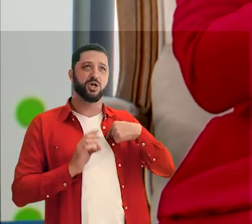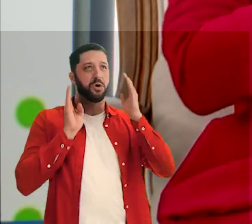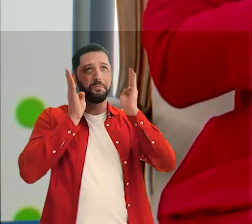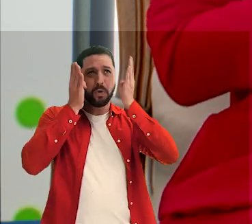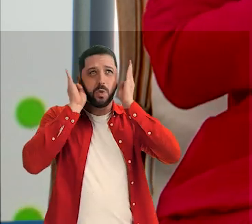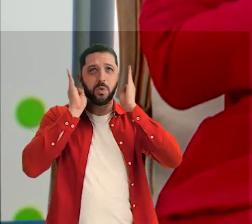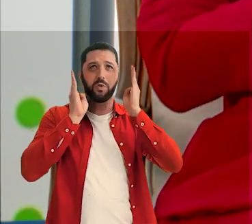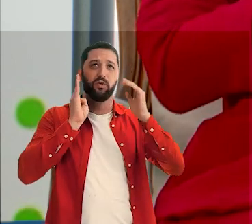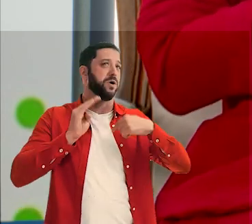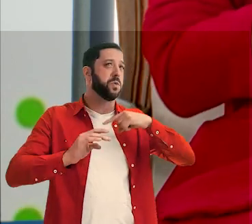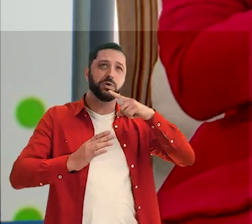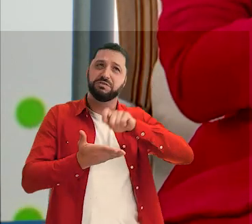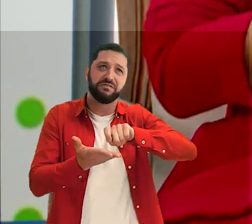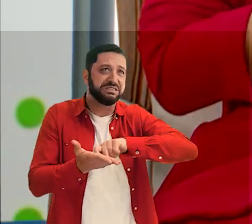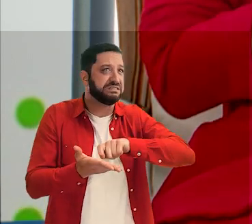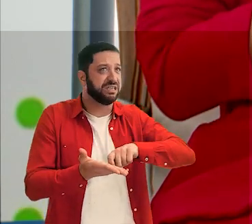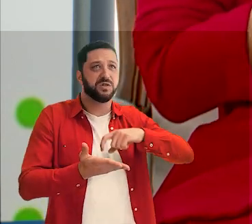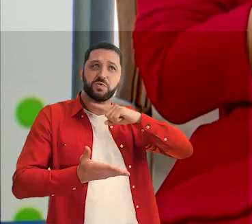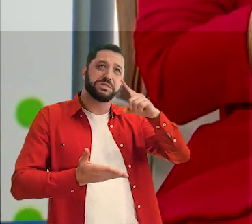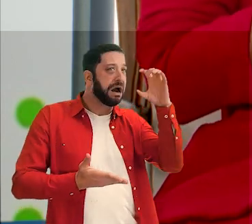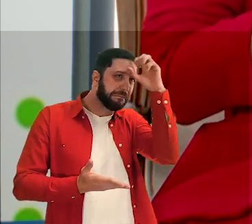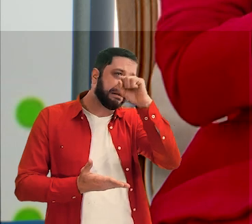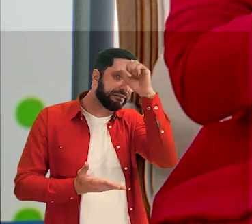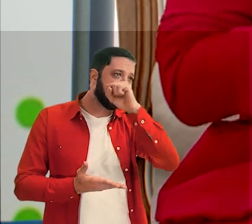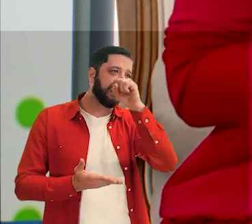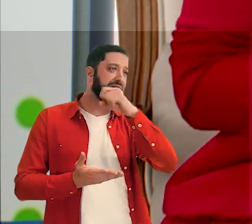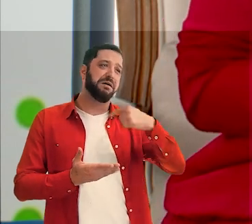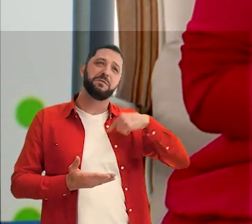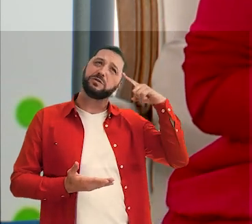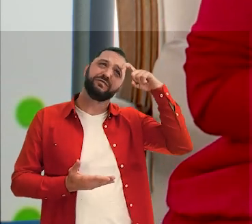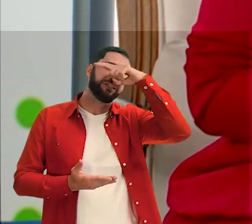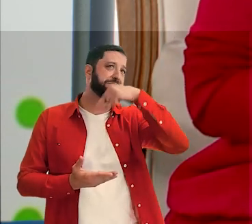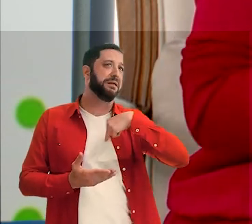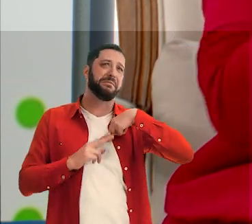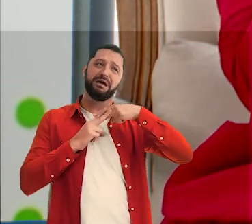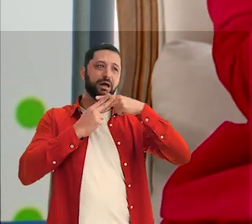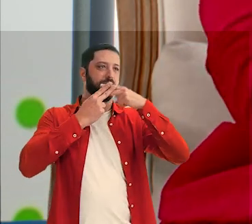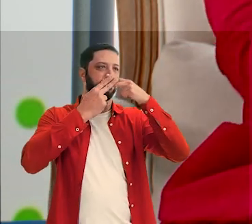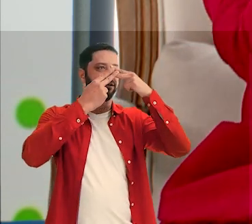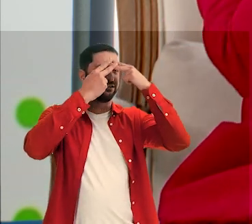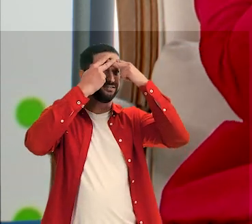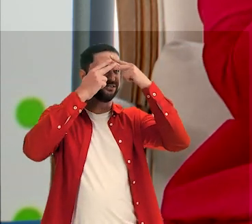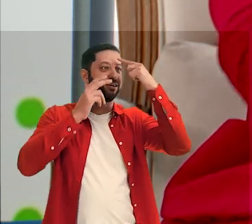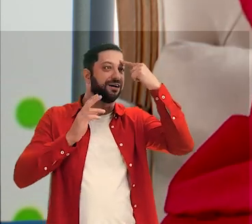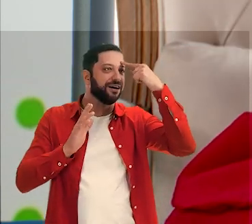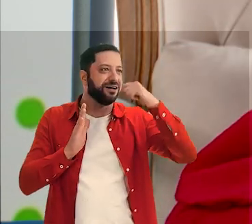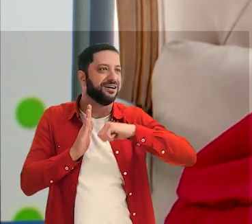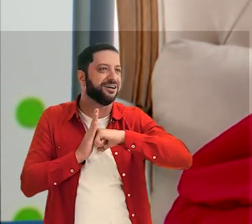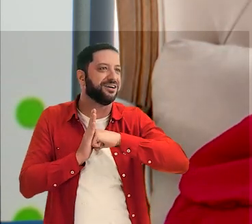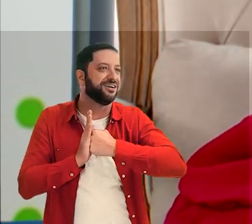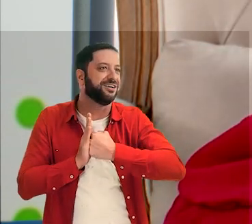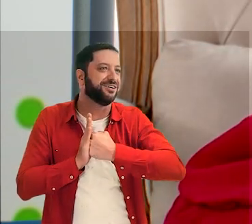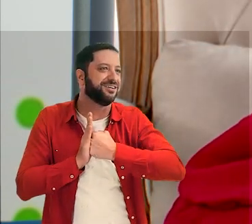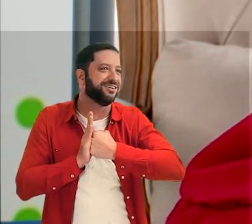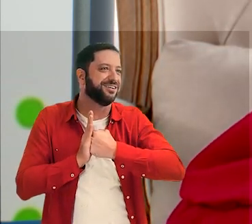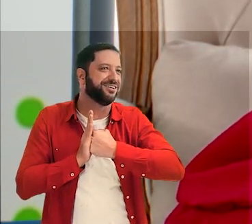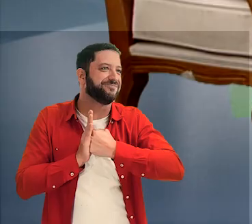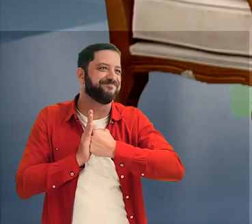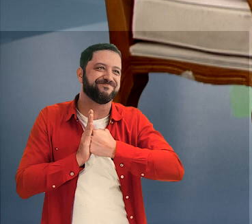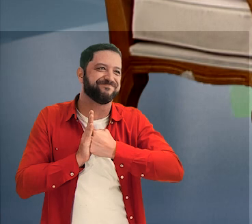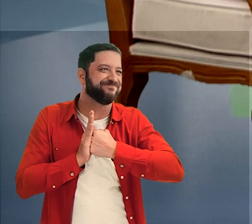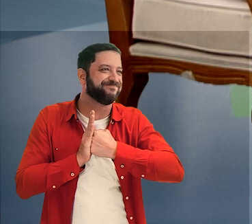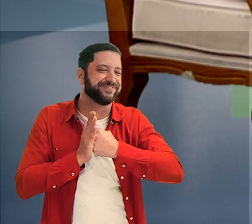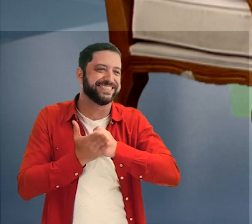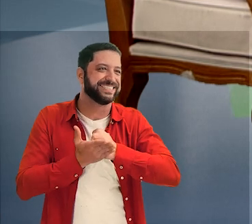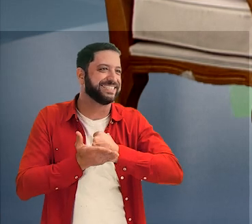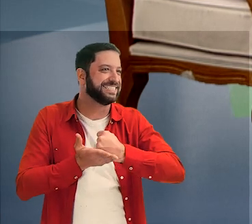burro, eu não dou conta de fazer, eu não consigo aprender, é difícil demais para mim. Ali se instalou o quê? Uma crença. Vem o